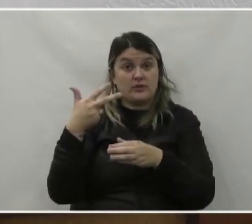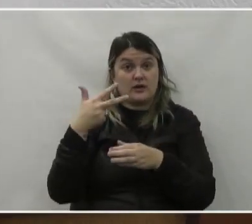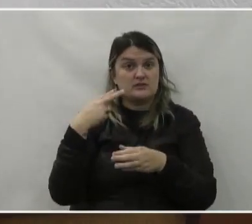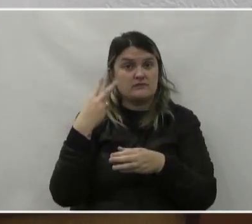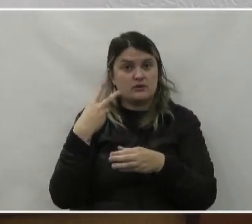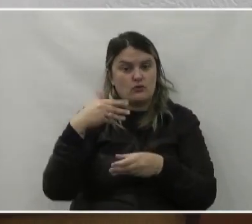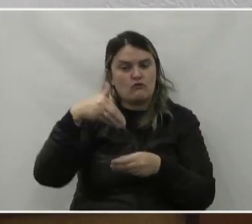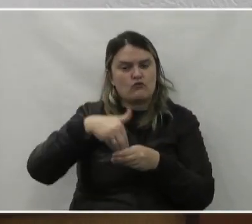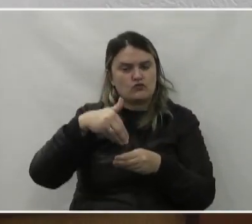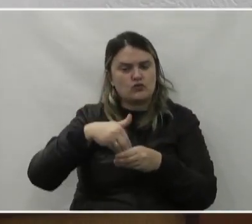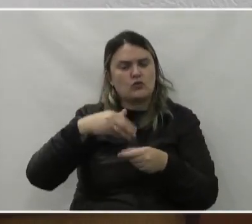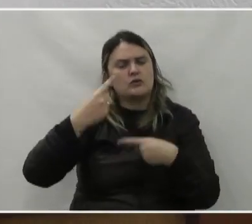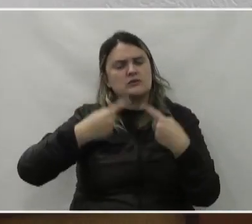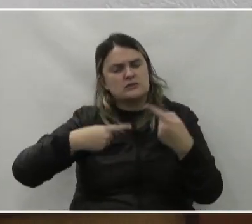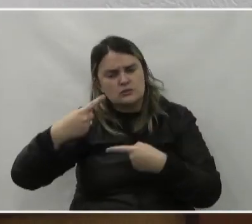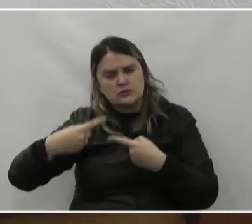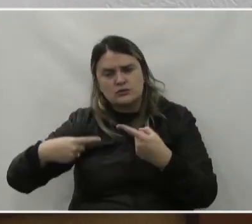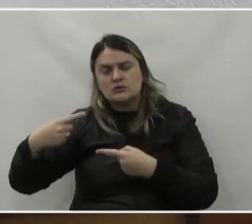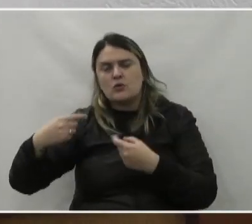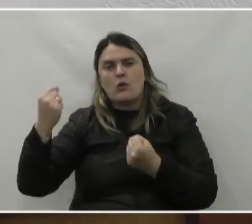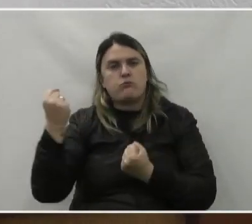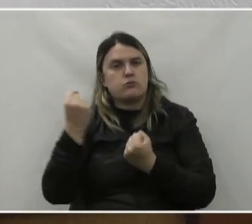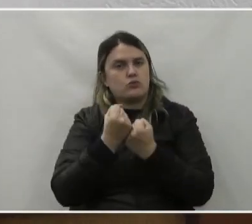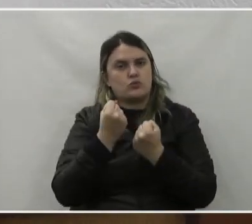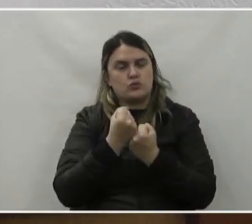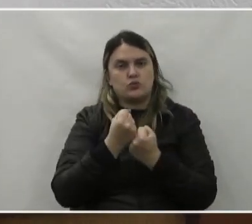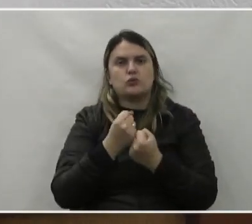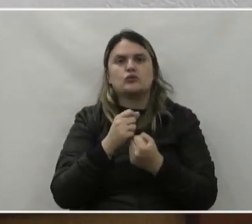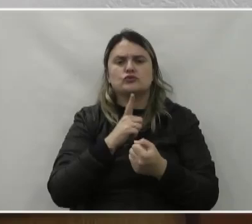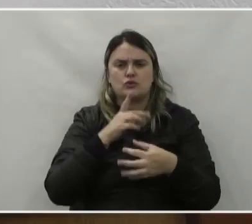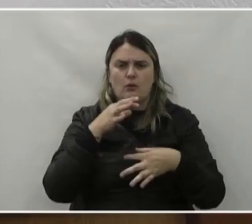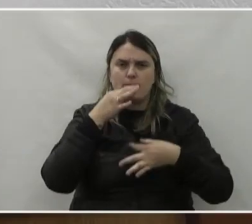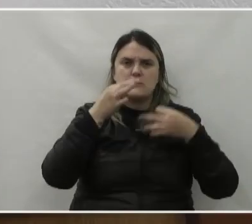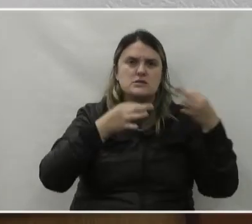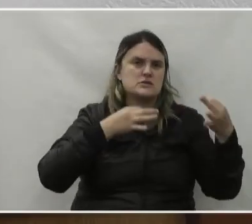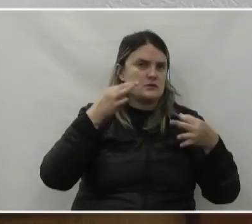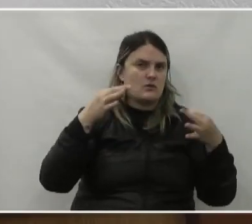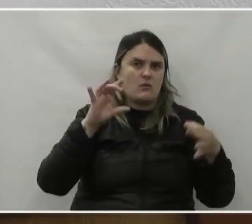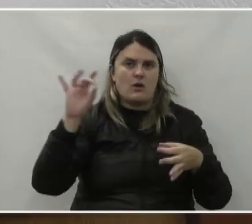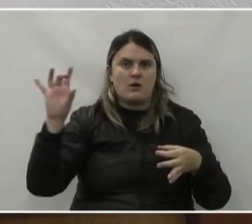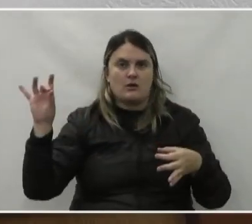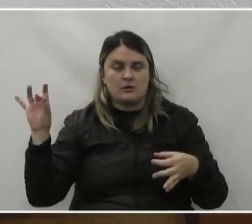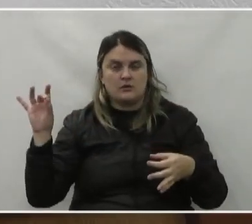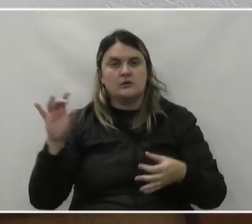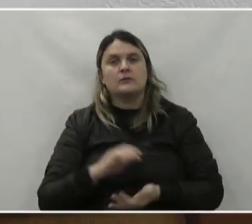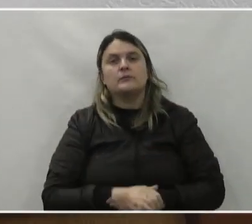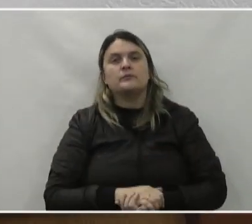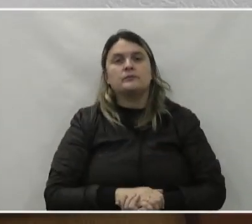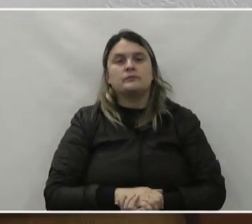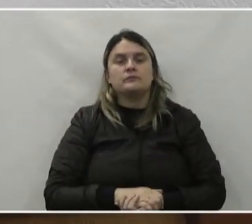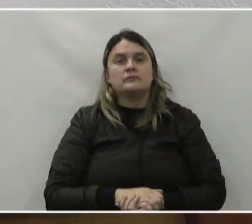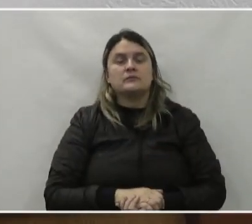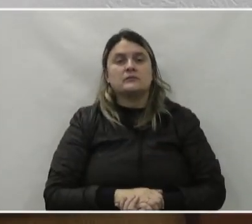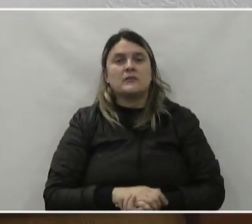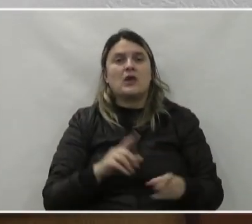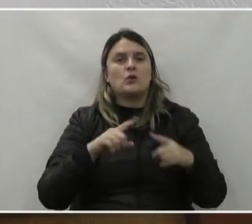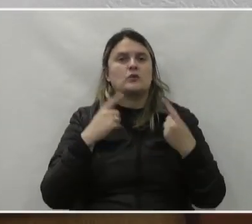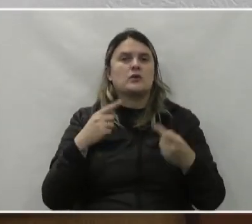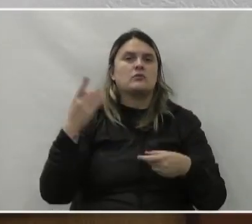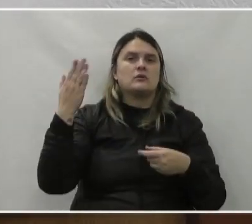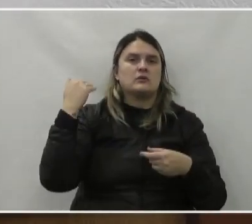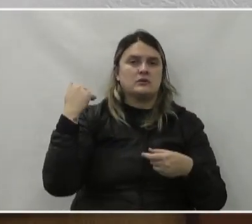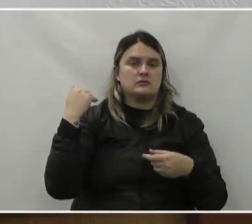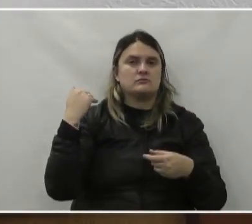Conjuntos, debatendo, nos posicionando, né? Como falei em sessão anterior,